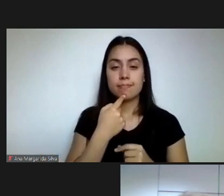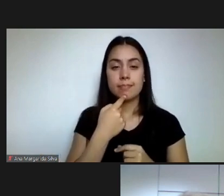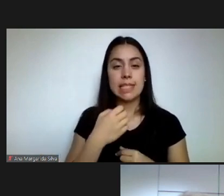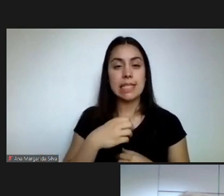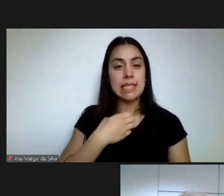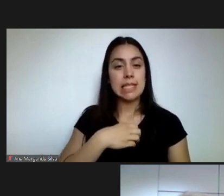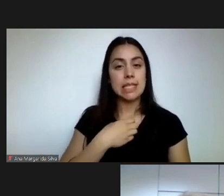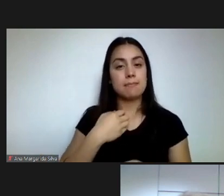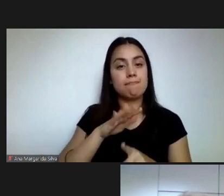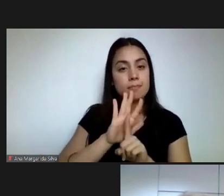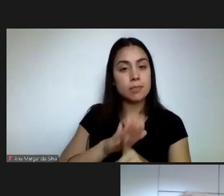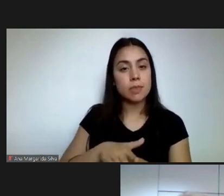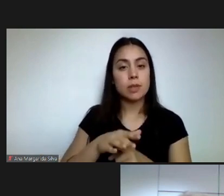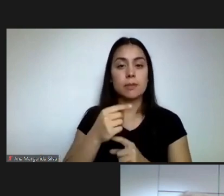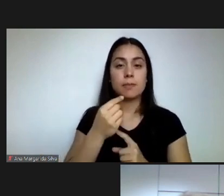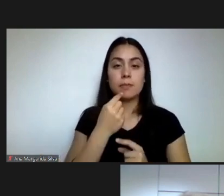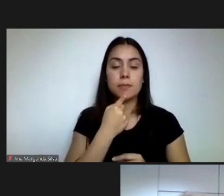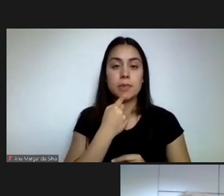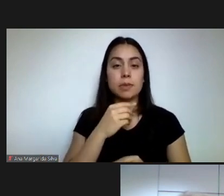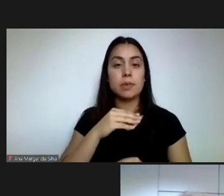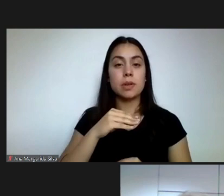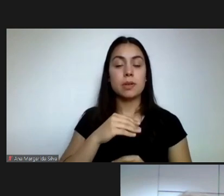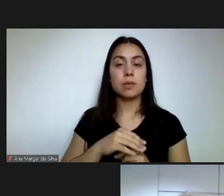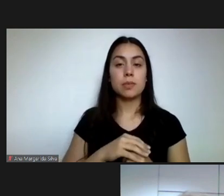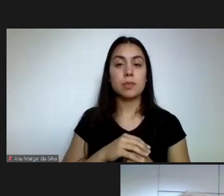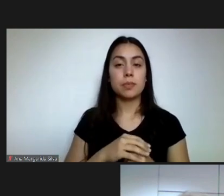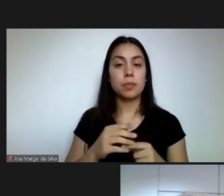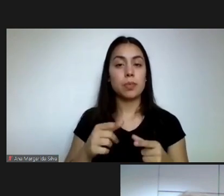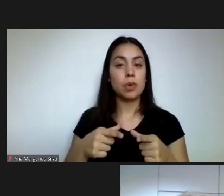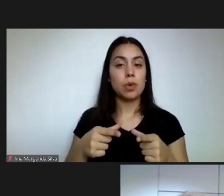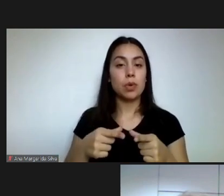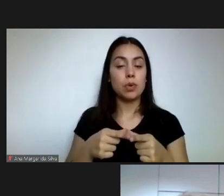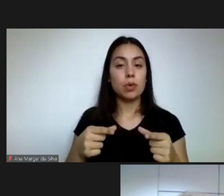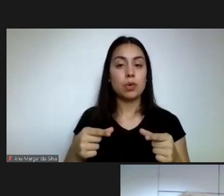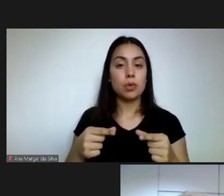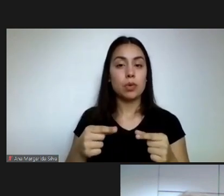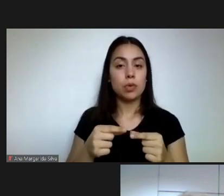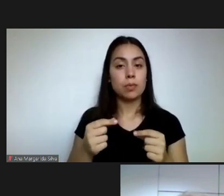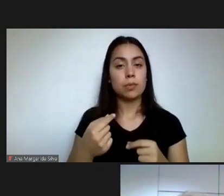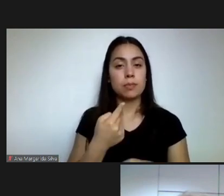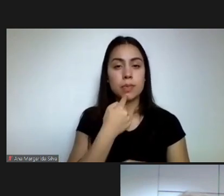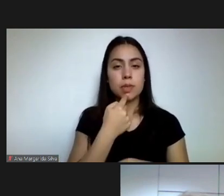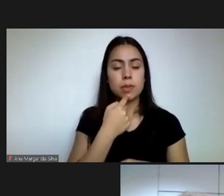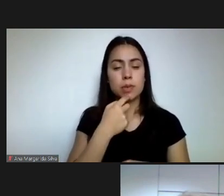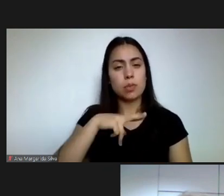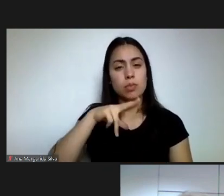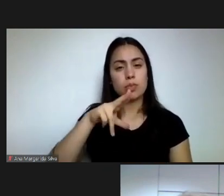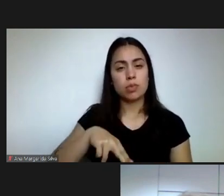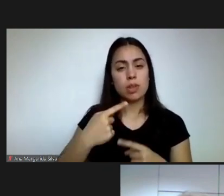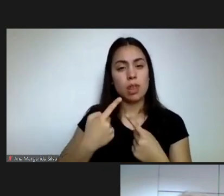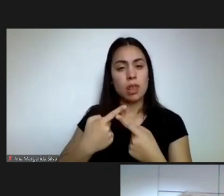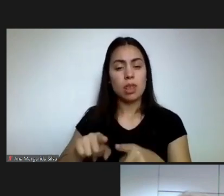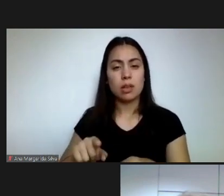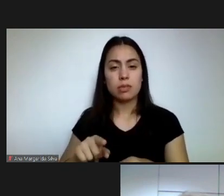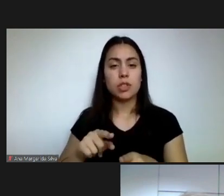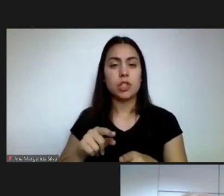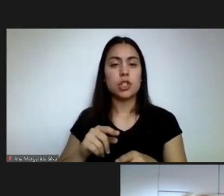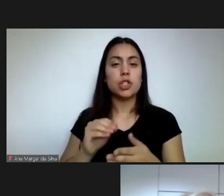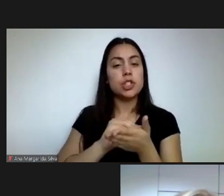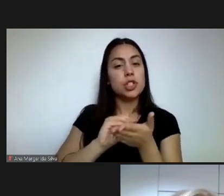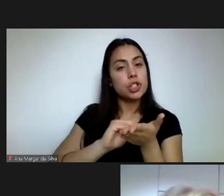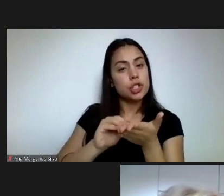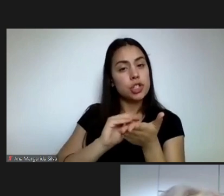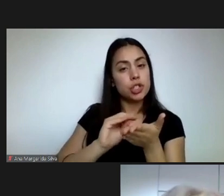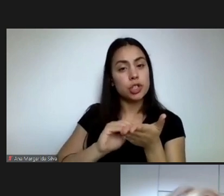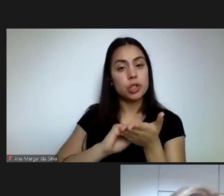Verde. Lembro-me de comparar o que era dado na disciplina de português no secundário em Cabo Verde. Estudavam não só escritores e obras de Cabo Verde, mas como estudam de